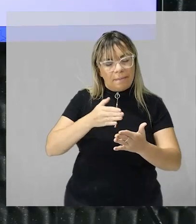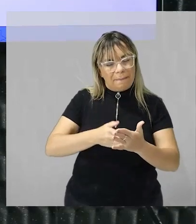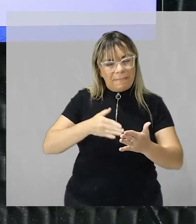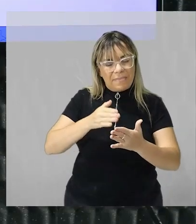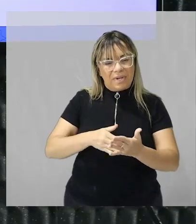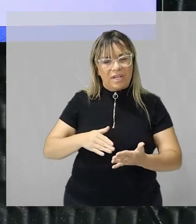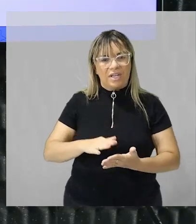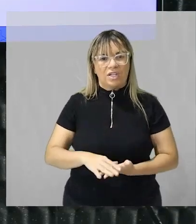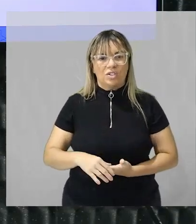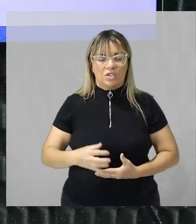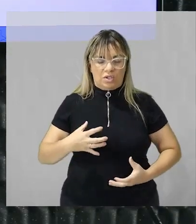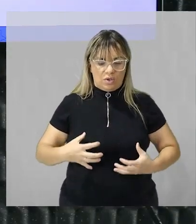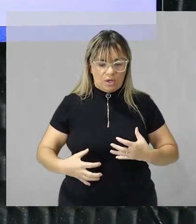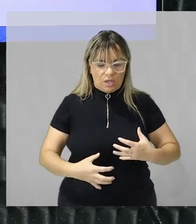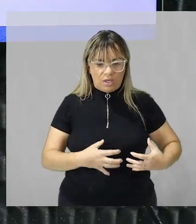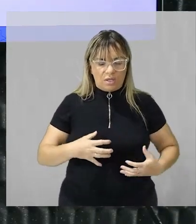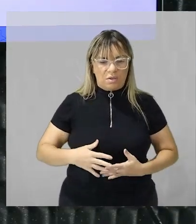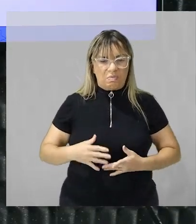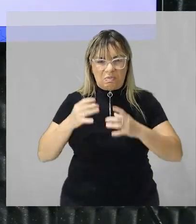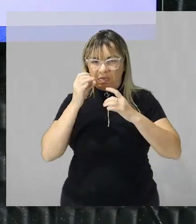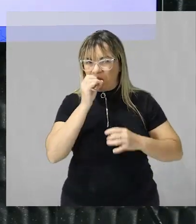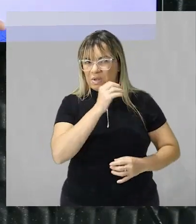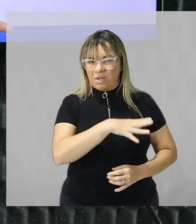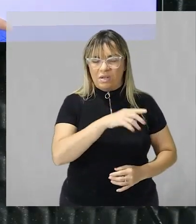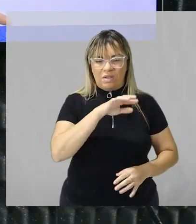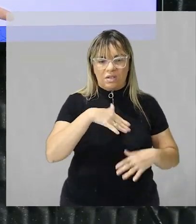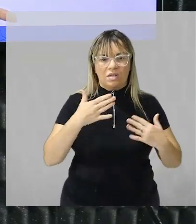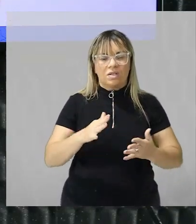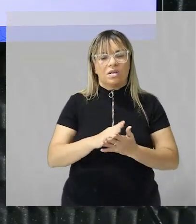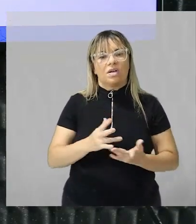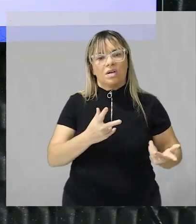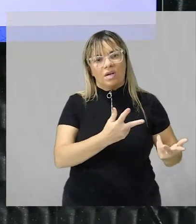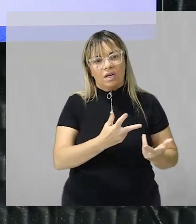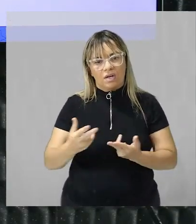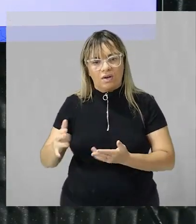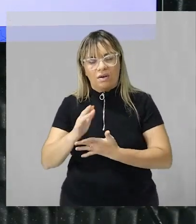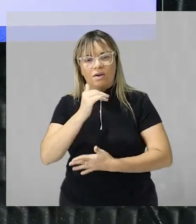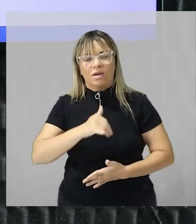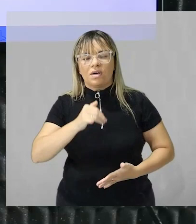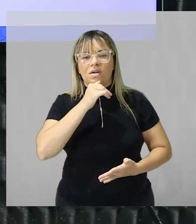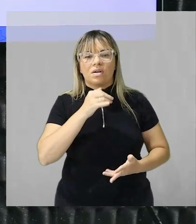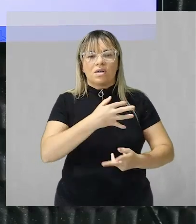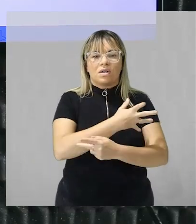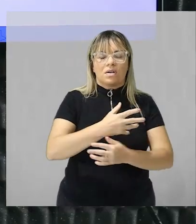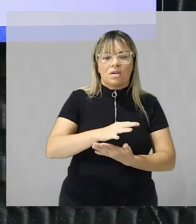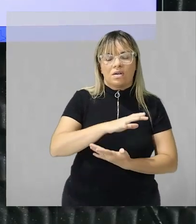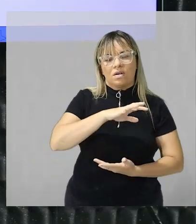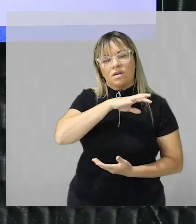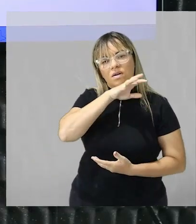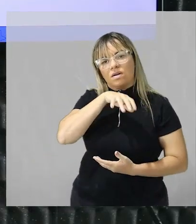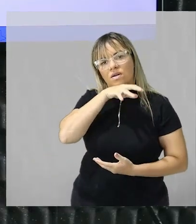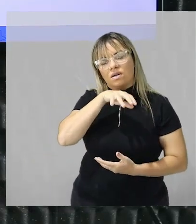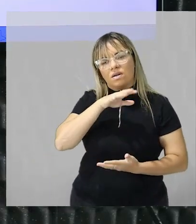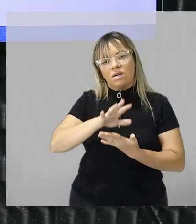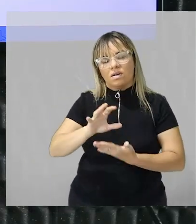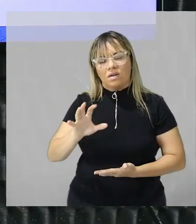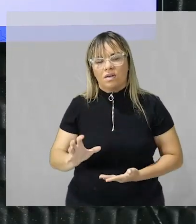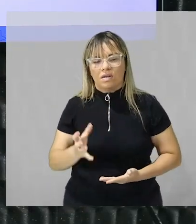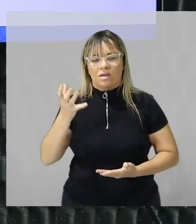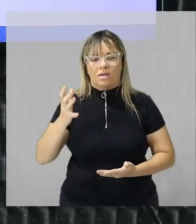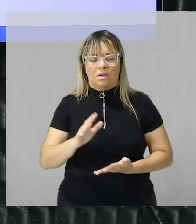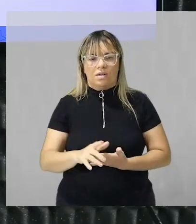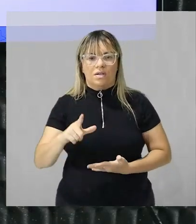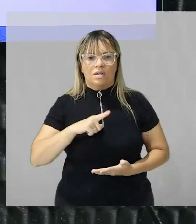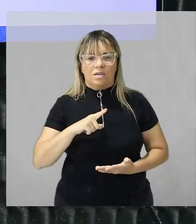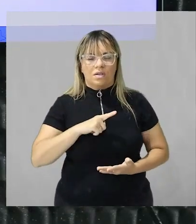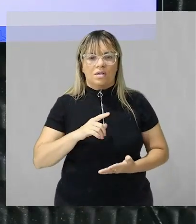rejeitar hormônios que você vinha tomar de animais, que era o que muitas vezes acontecia quando você